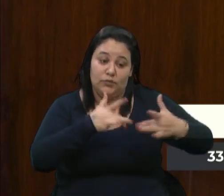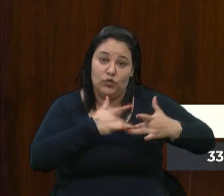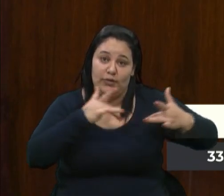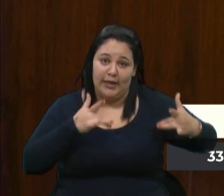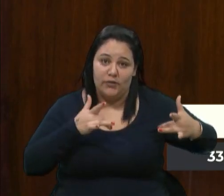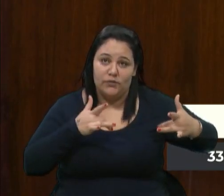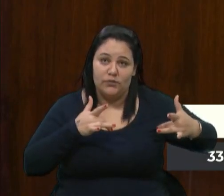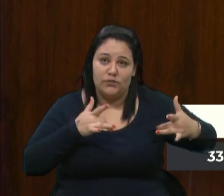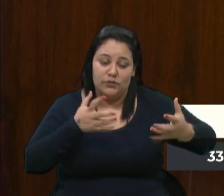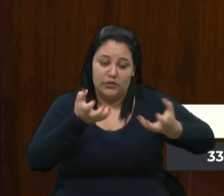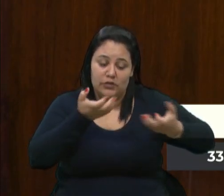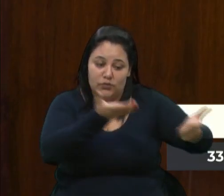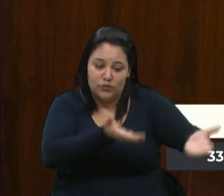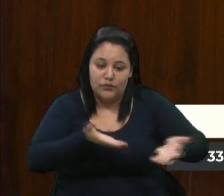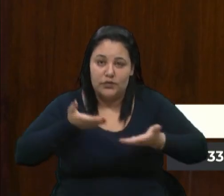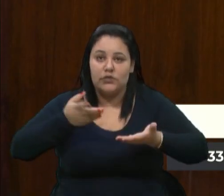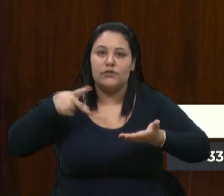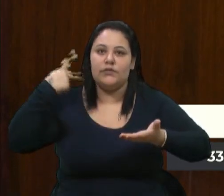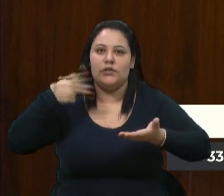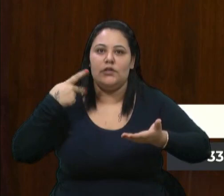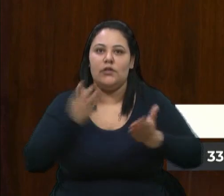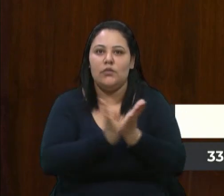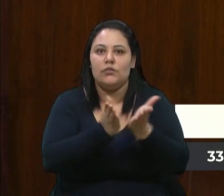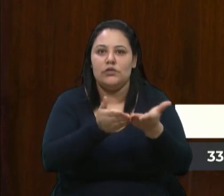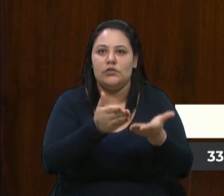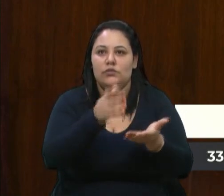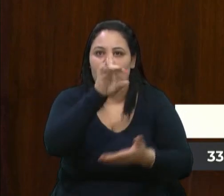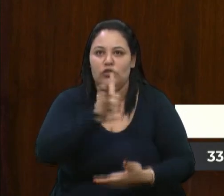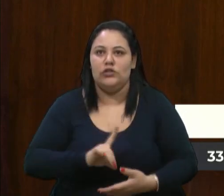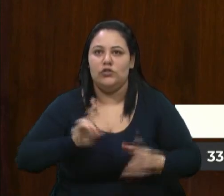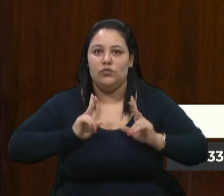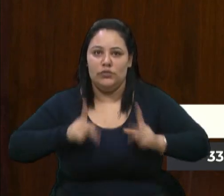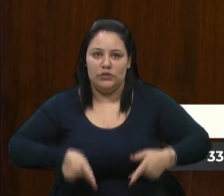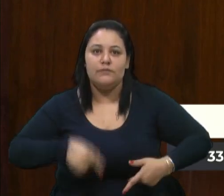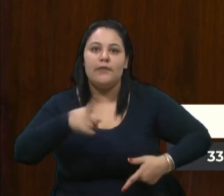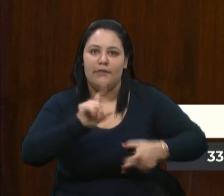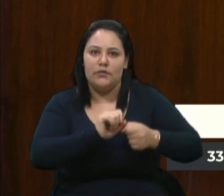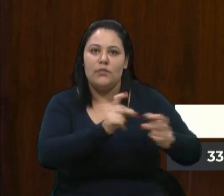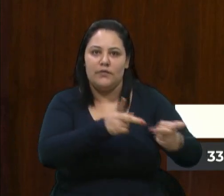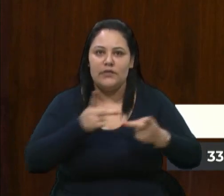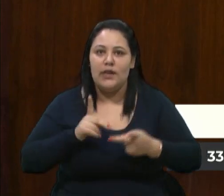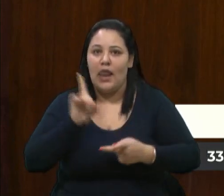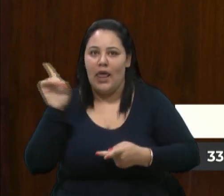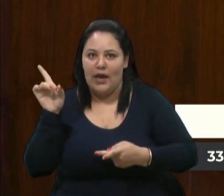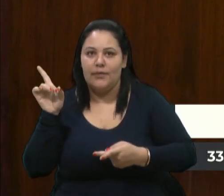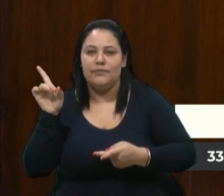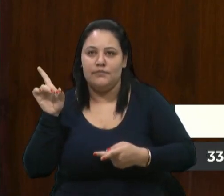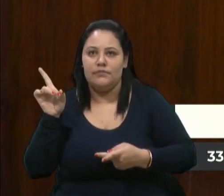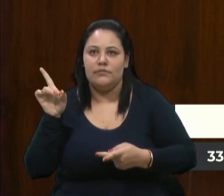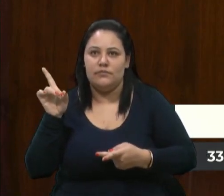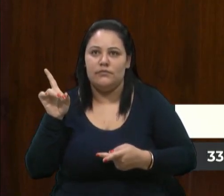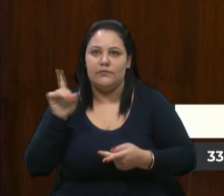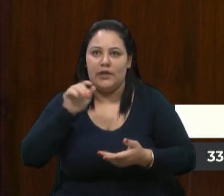quero convidar os vereadores, a Comissão de Direitos Humanos vai fazer uma visita lá, vai servir sopa, não nessa